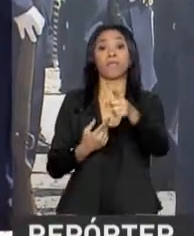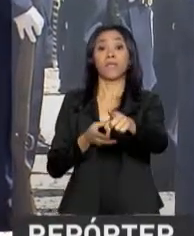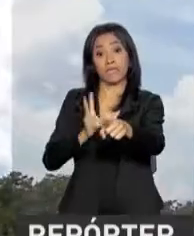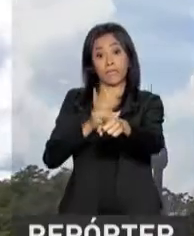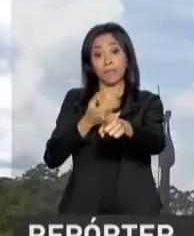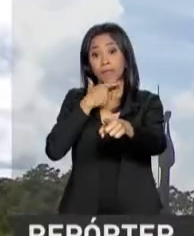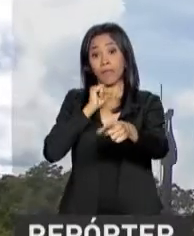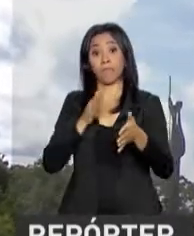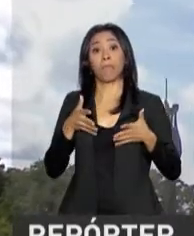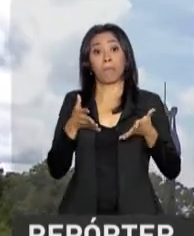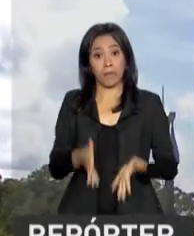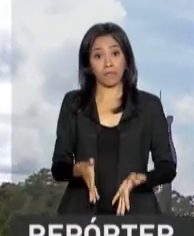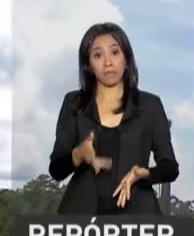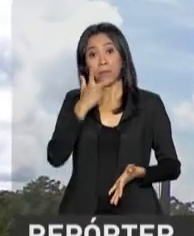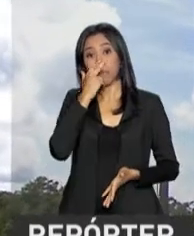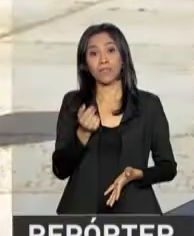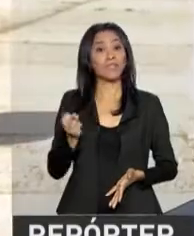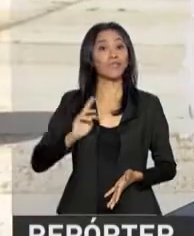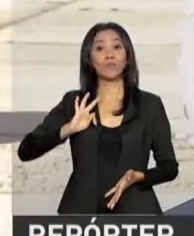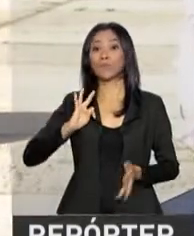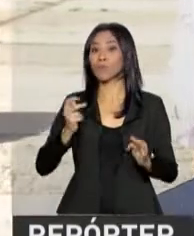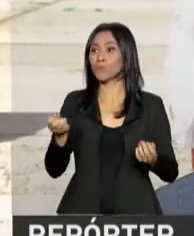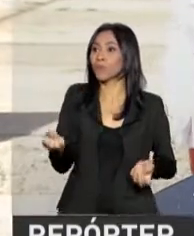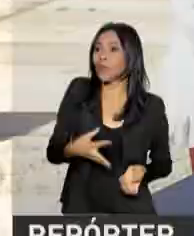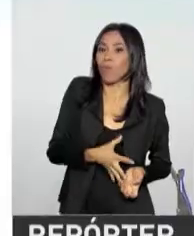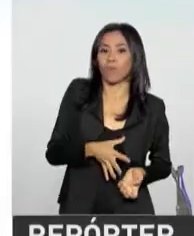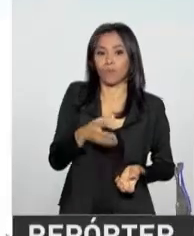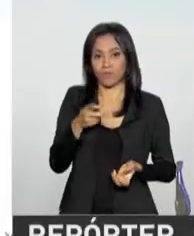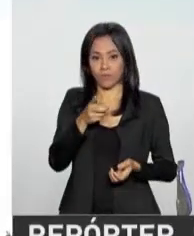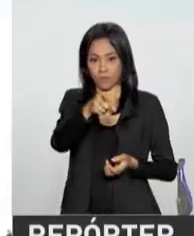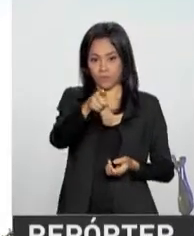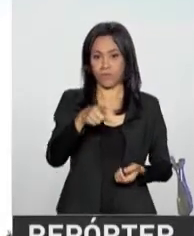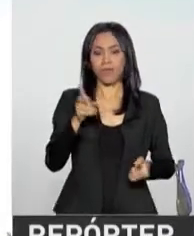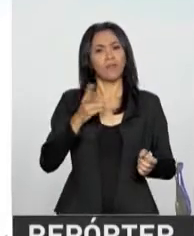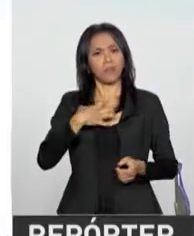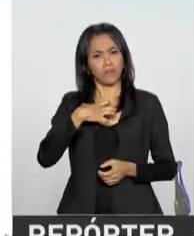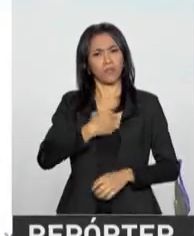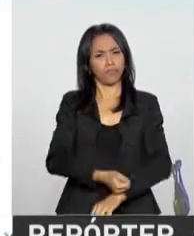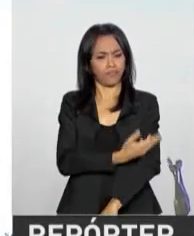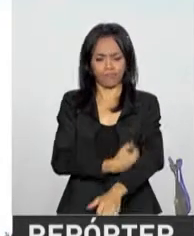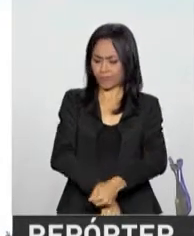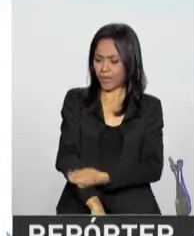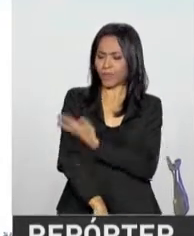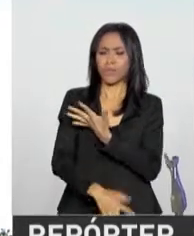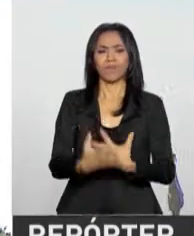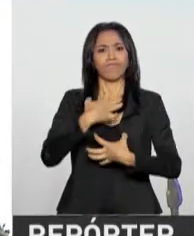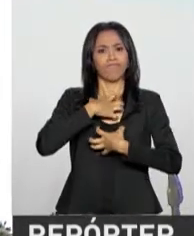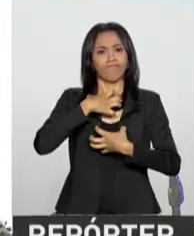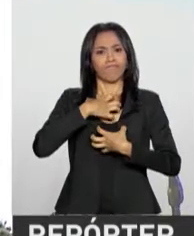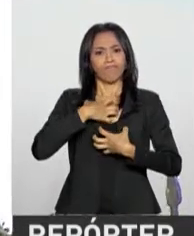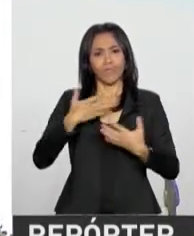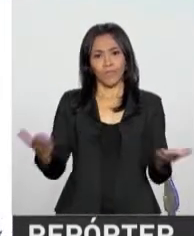participa é como se tudo fosse novo a cada cerimônia é uma emoção que é sempre renovada a gente poder fazer essa